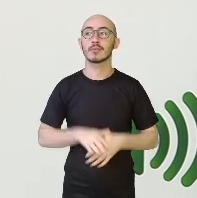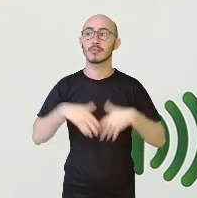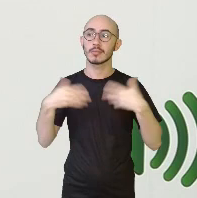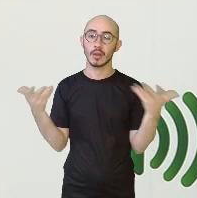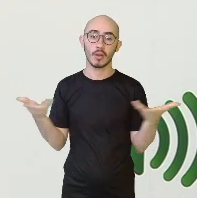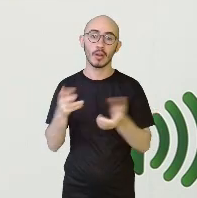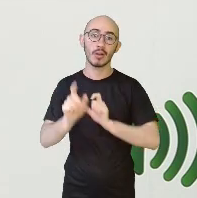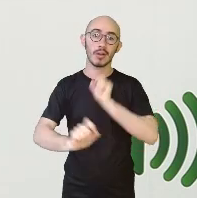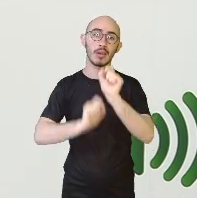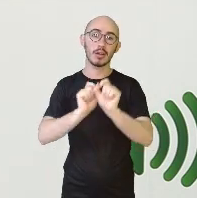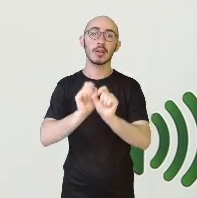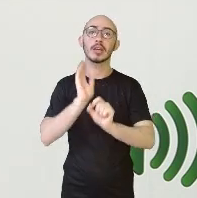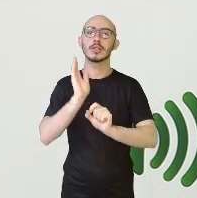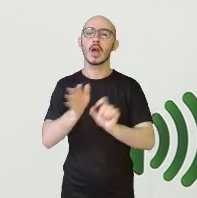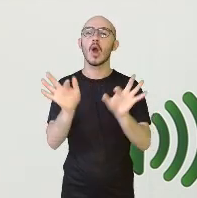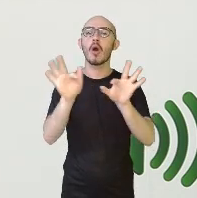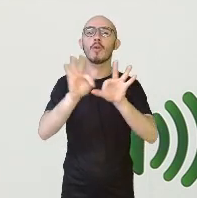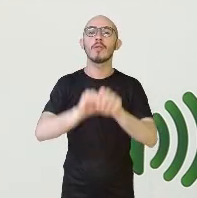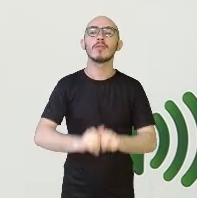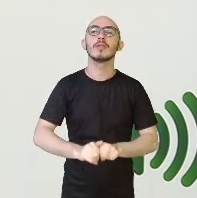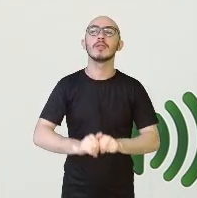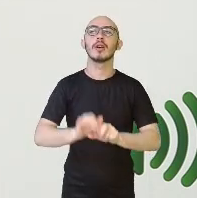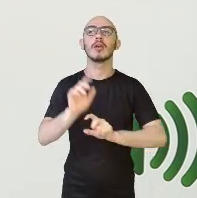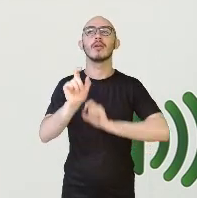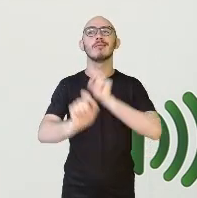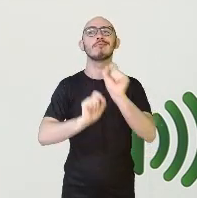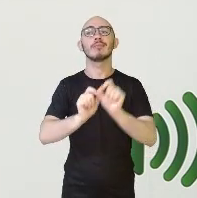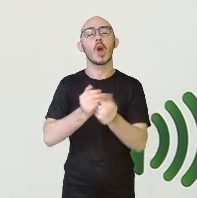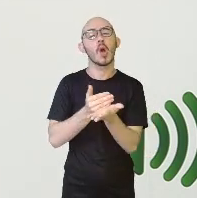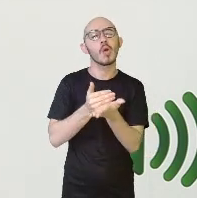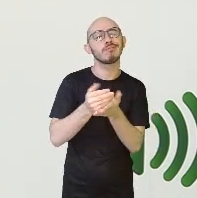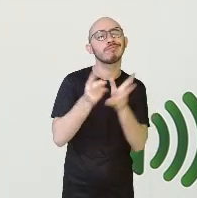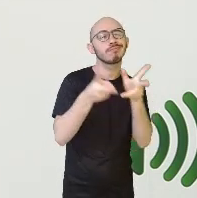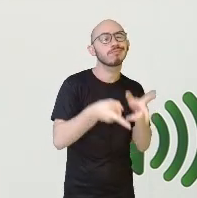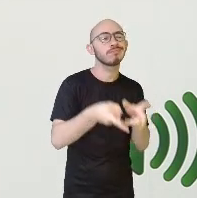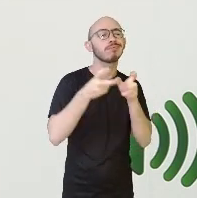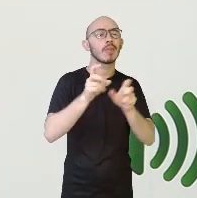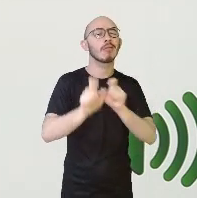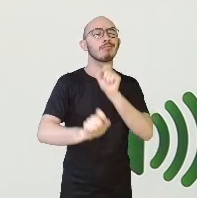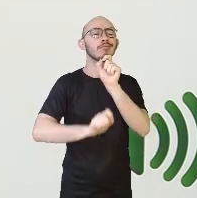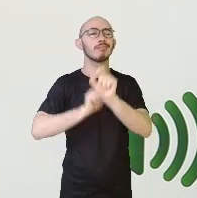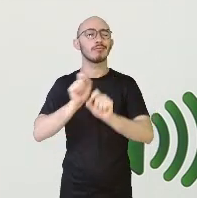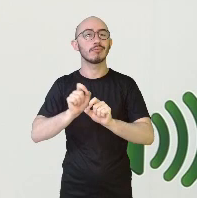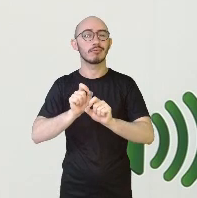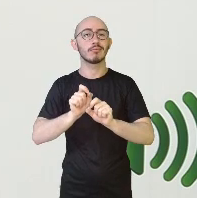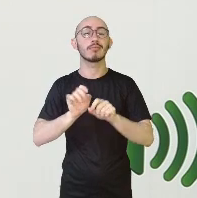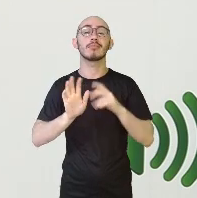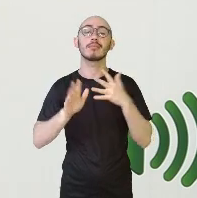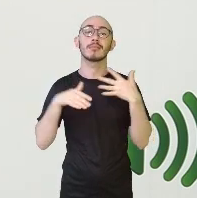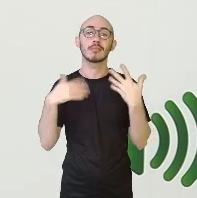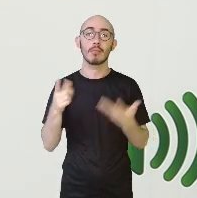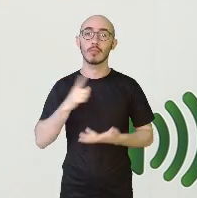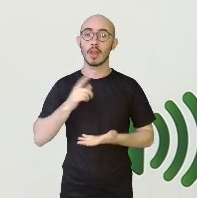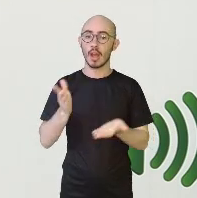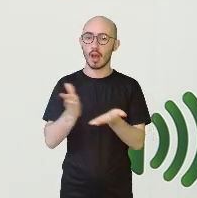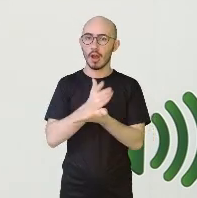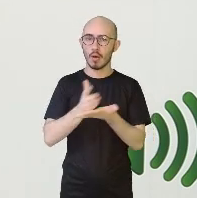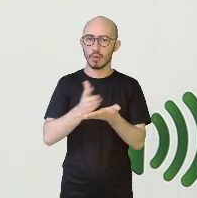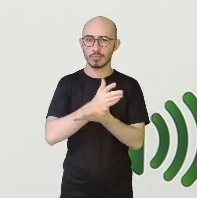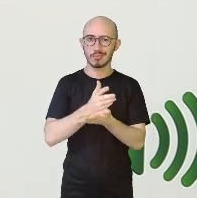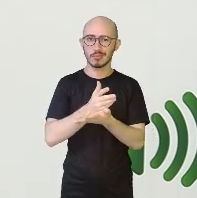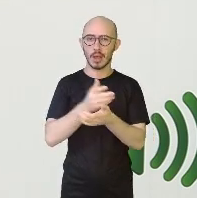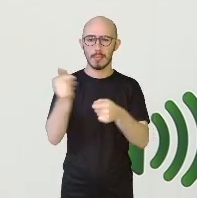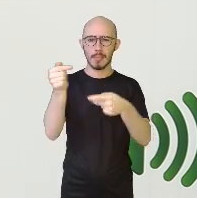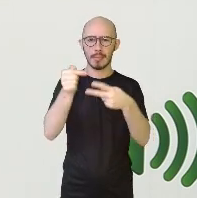à conclusão, a gente vai começando a observar o seguinte, que tem alguns ritmos